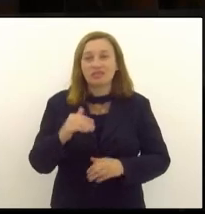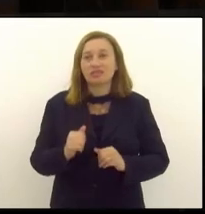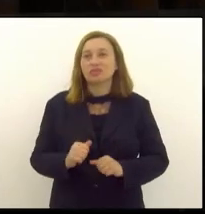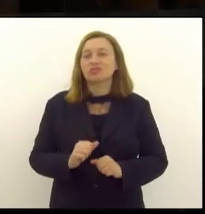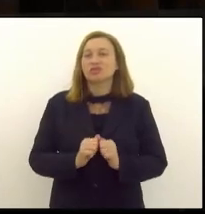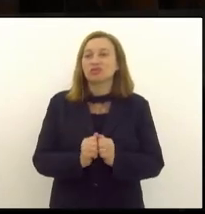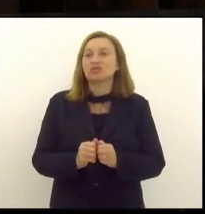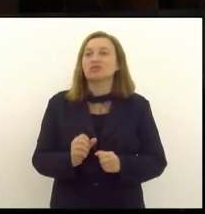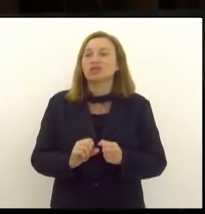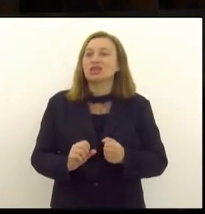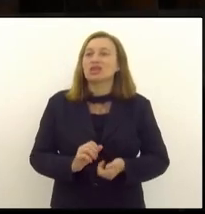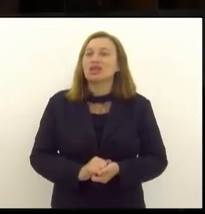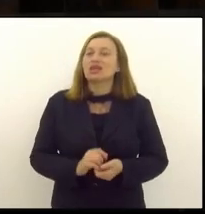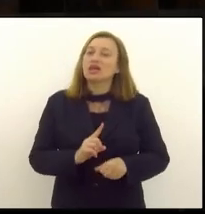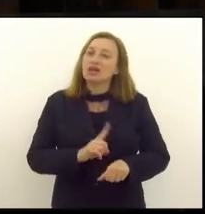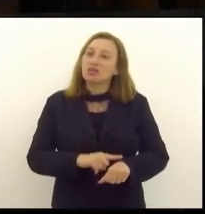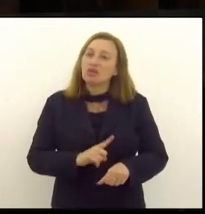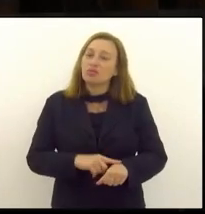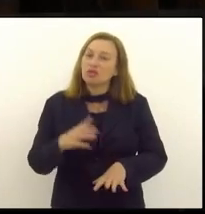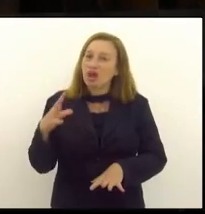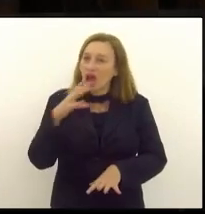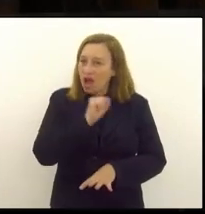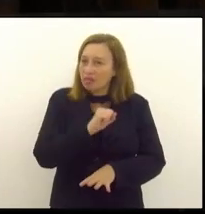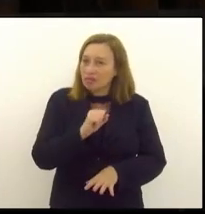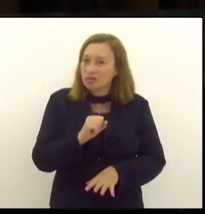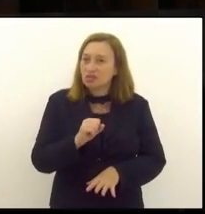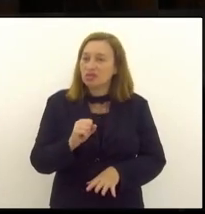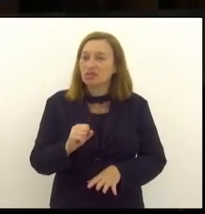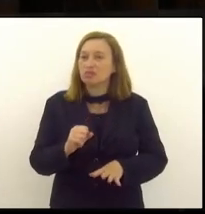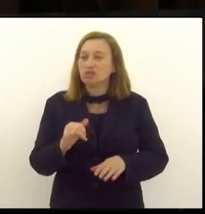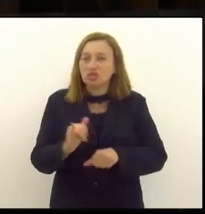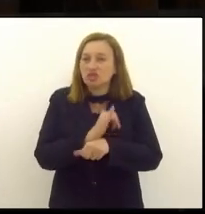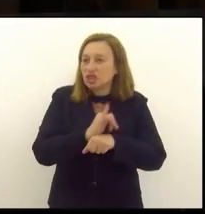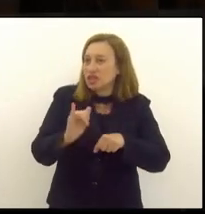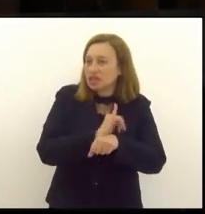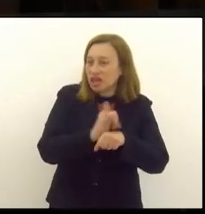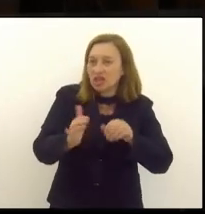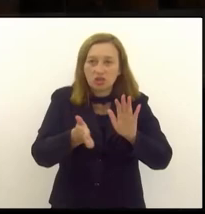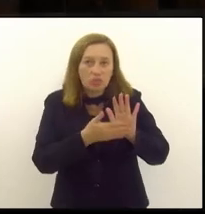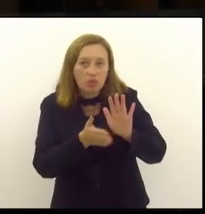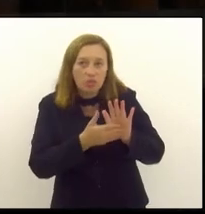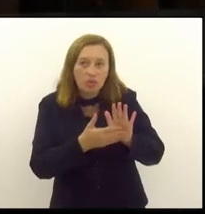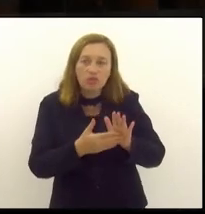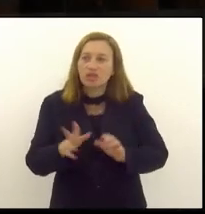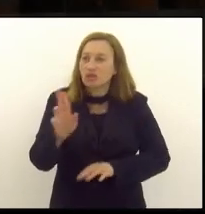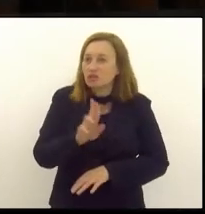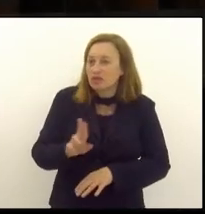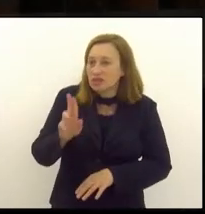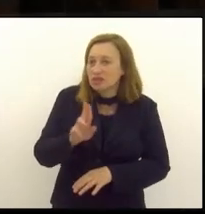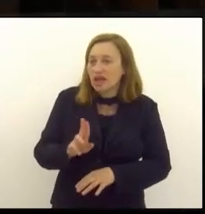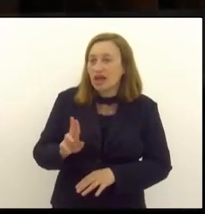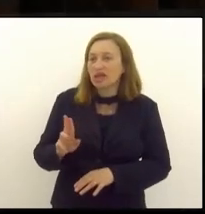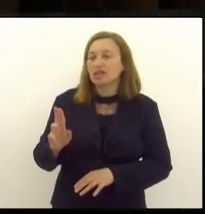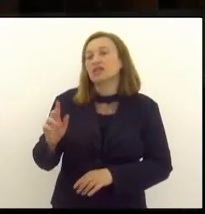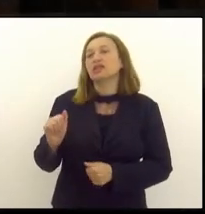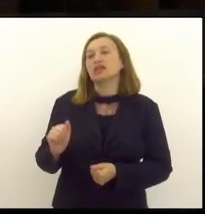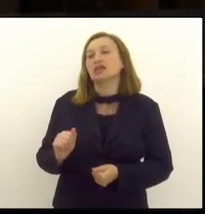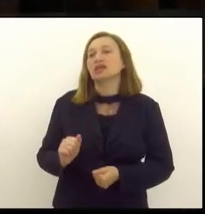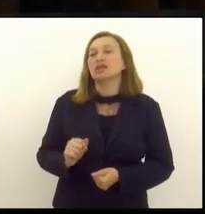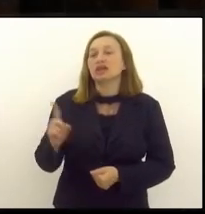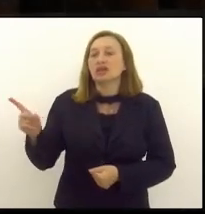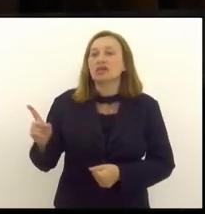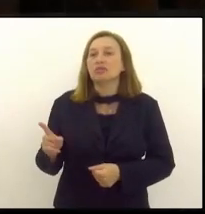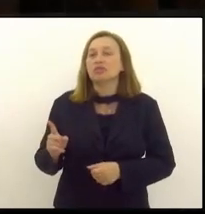começamos naquele momento. De imediato, ela já trouxe alternativas, vamos fazer na cidade universitária, eu vou chamar o pessoal da UFRJ,